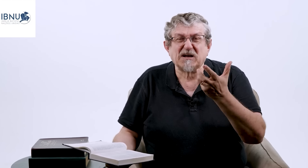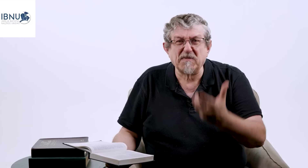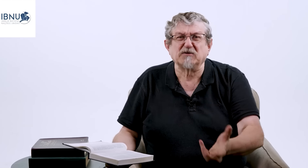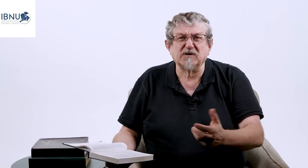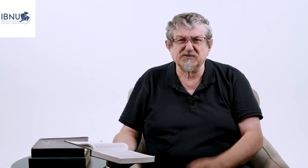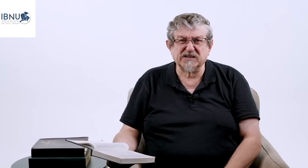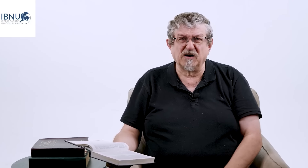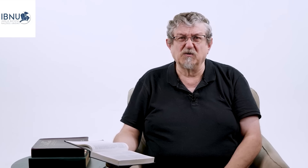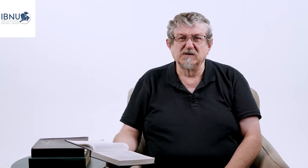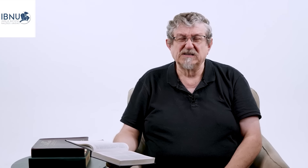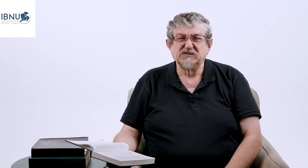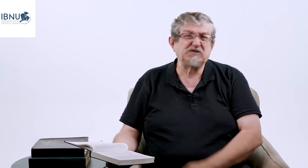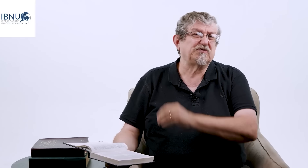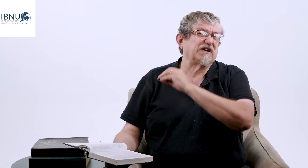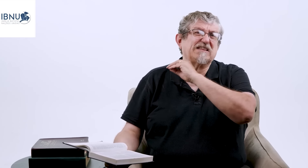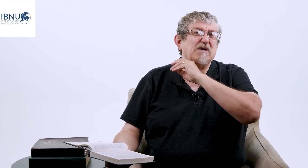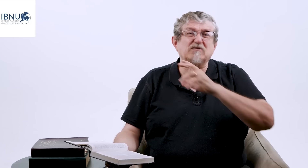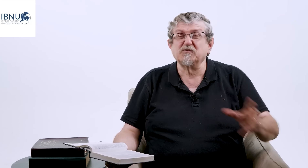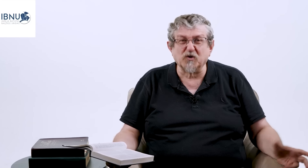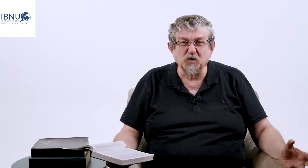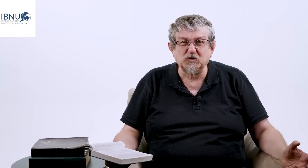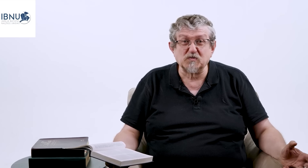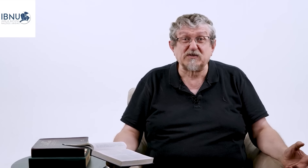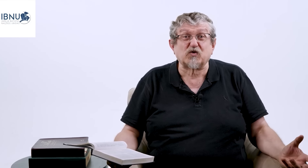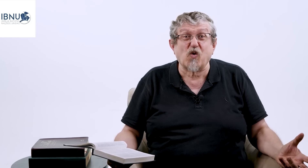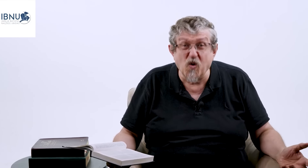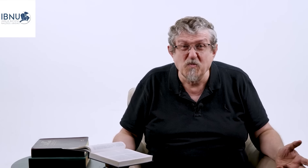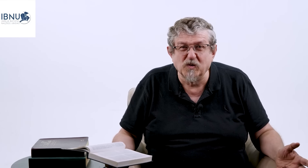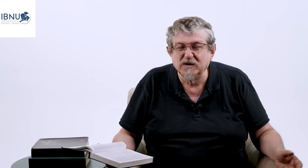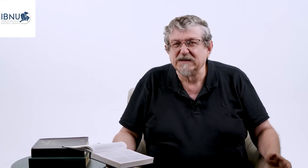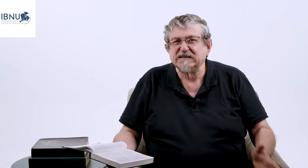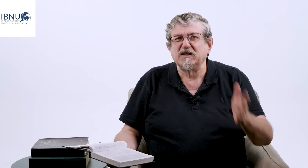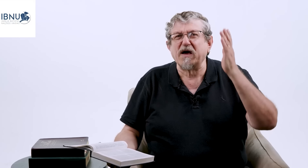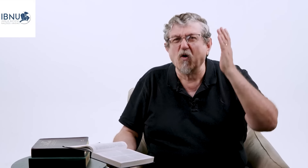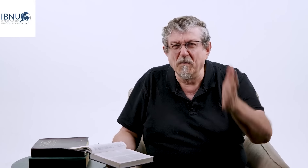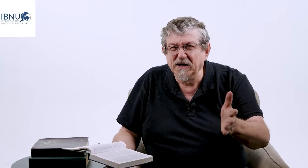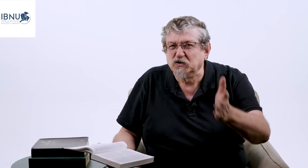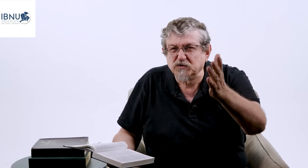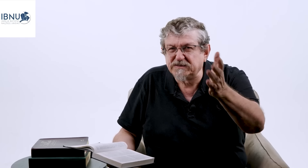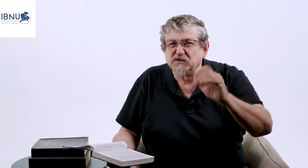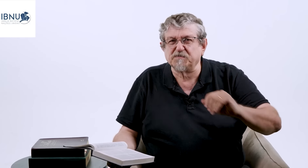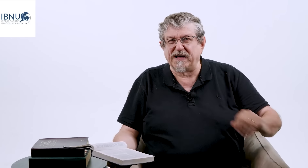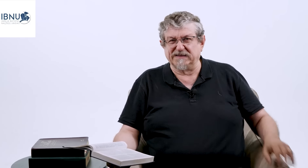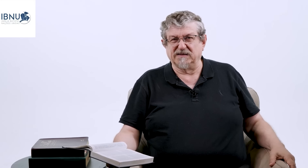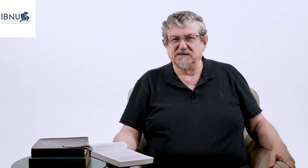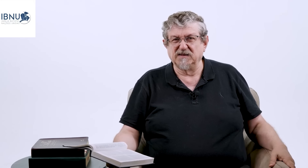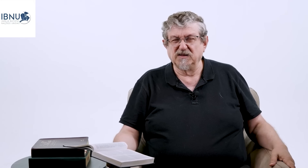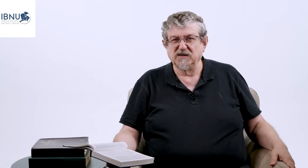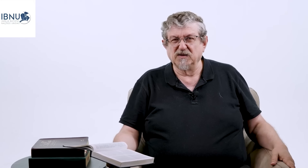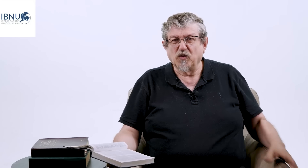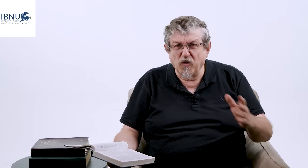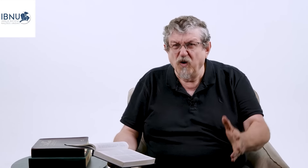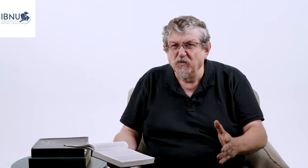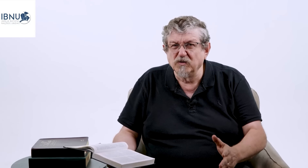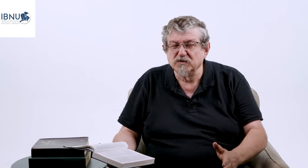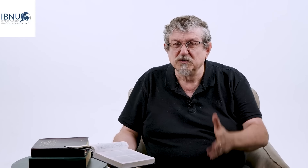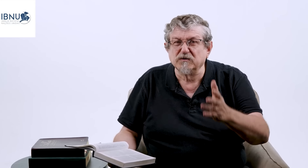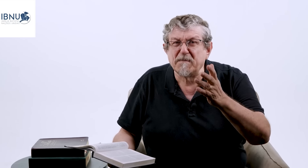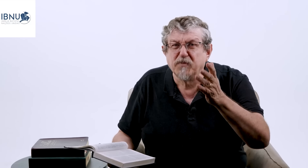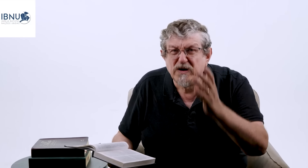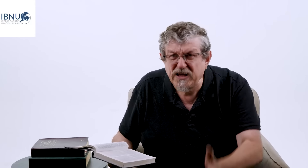esse chamado radical de enfrentamento absoluto. Mas como? Não é romano, não tem espada.